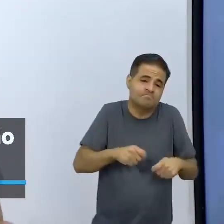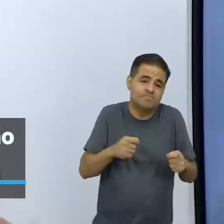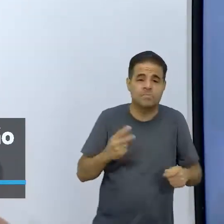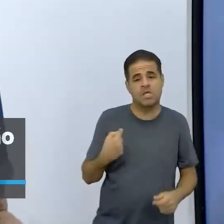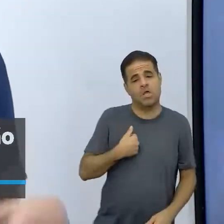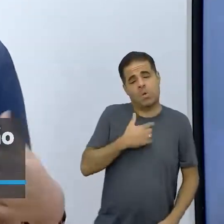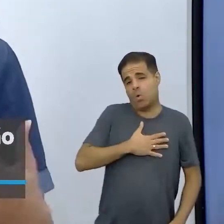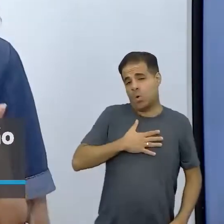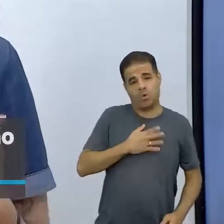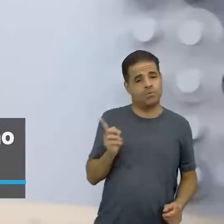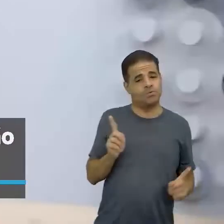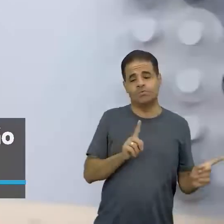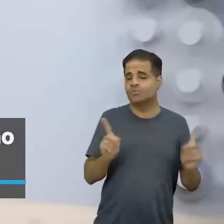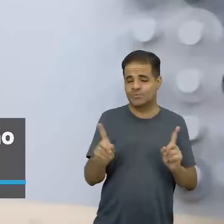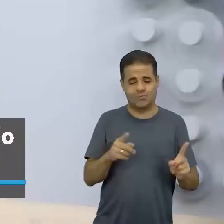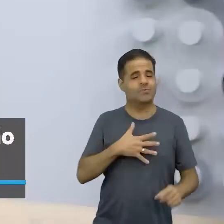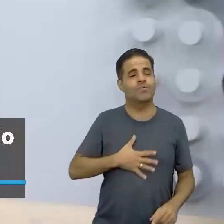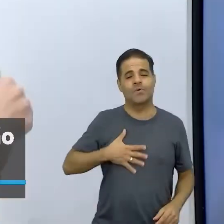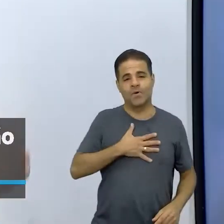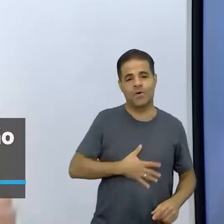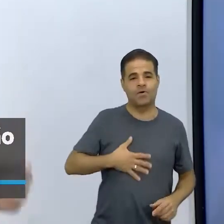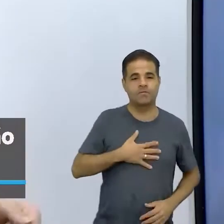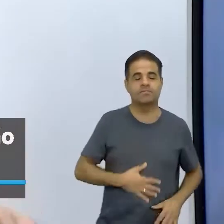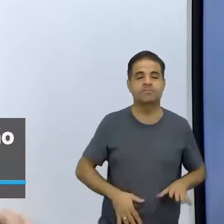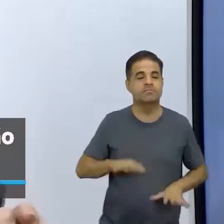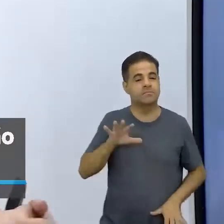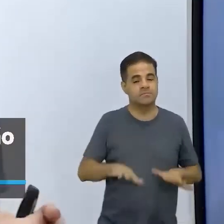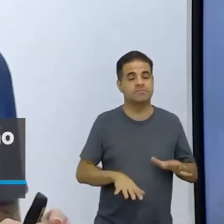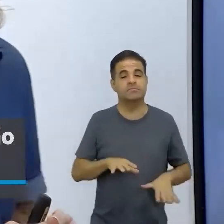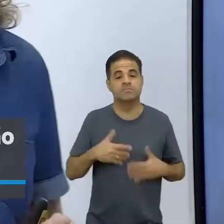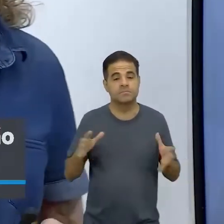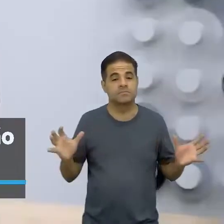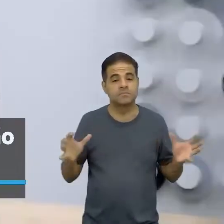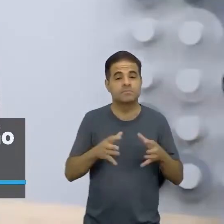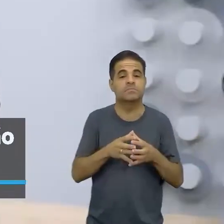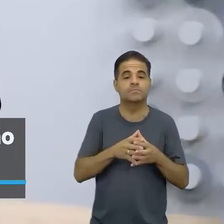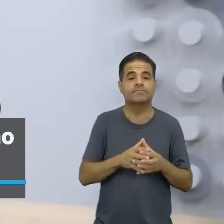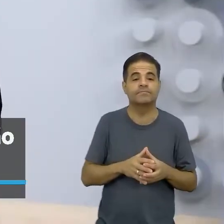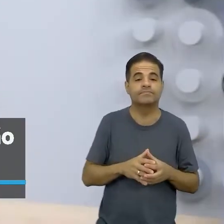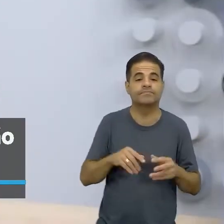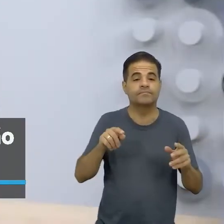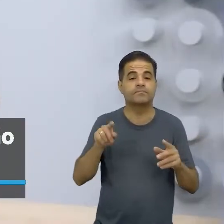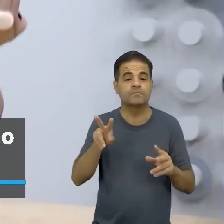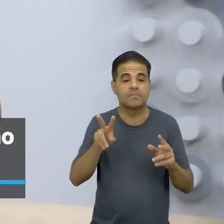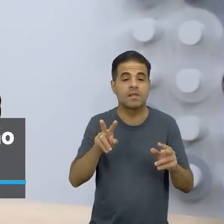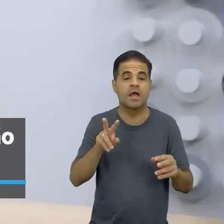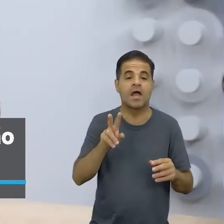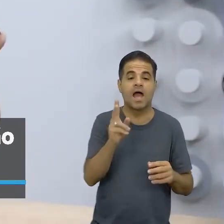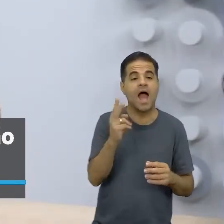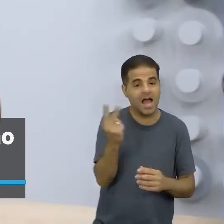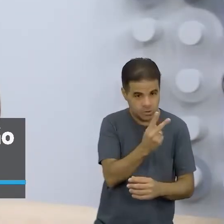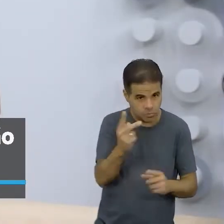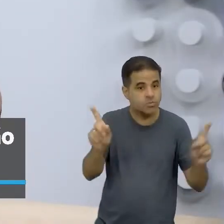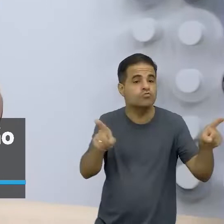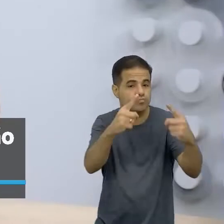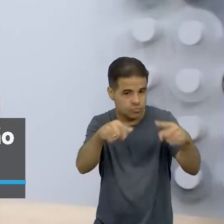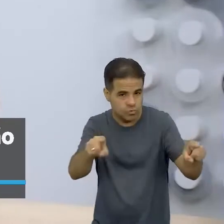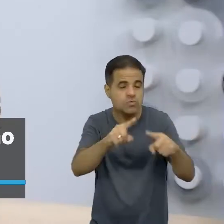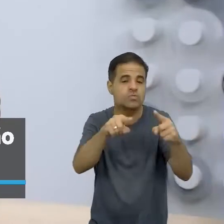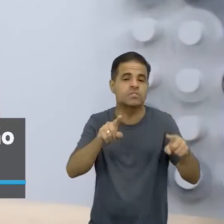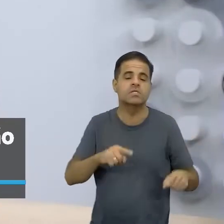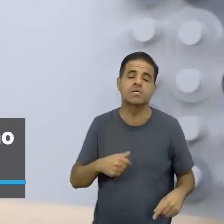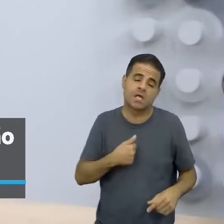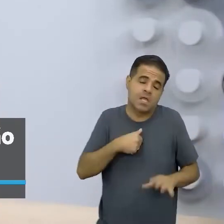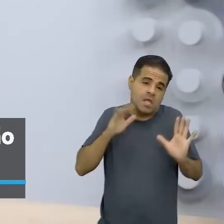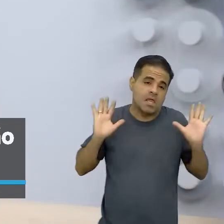os dois. Então, vai depender também da identidade de quem ouve, né? Sim, e as duas músicas, né, pelo menos